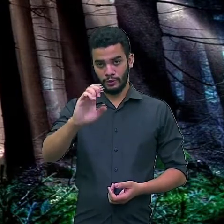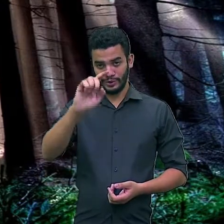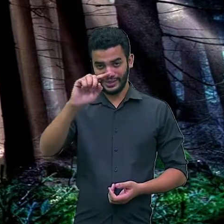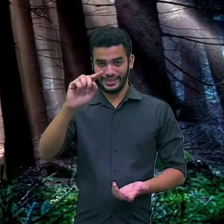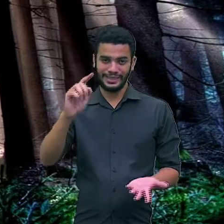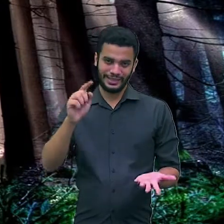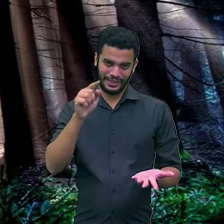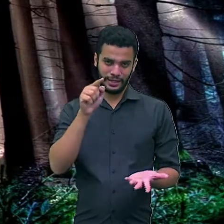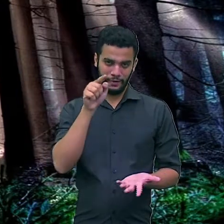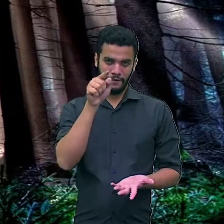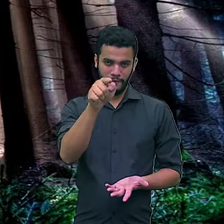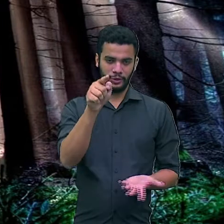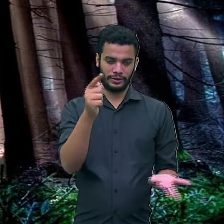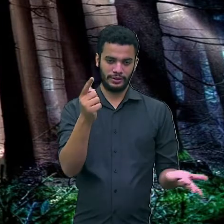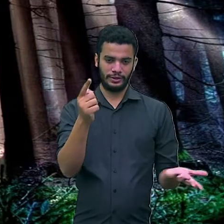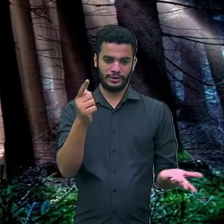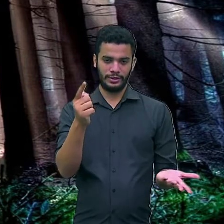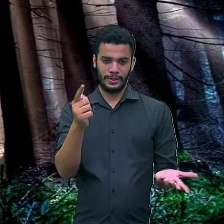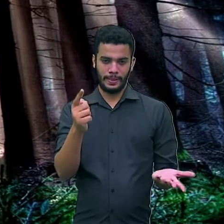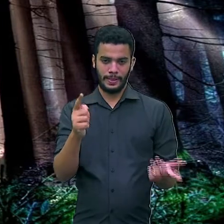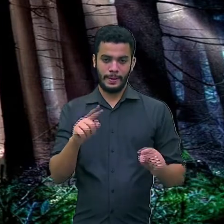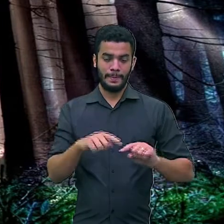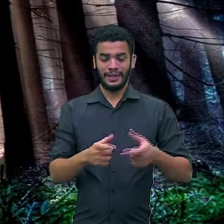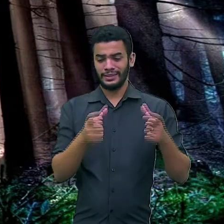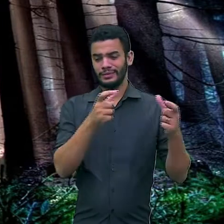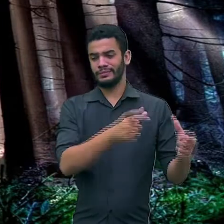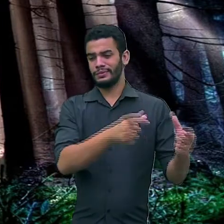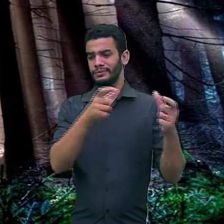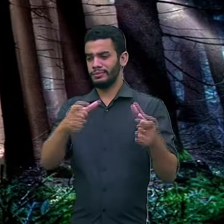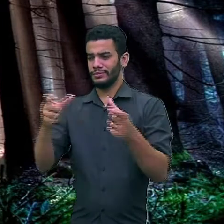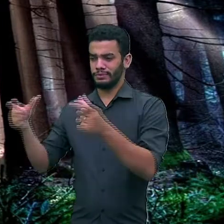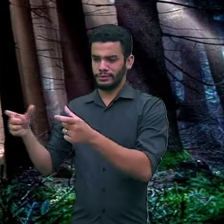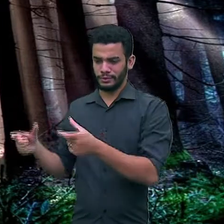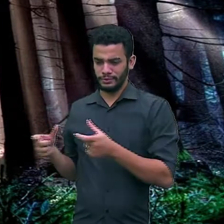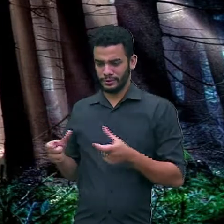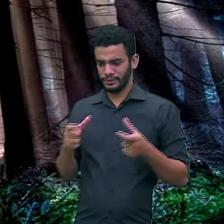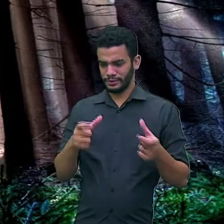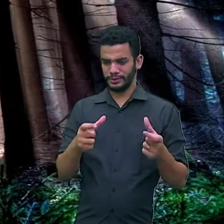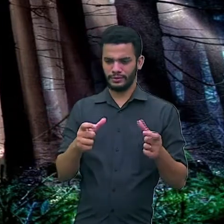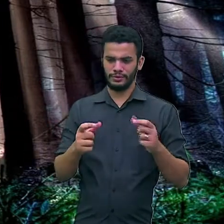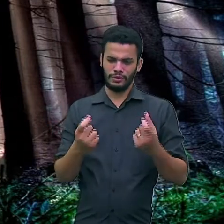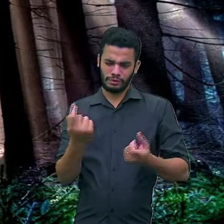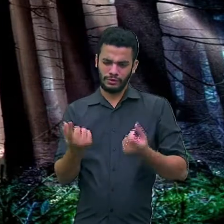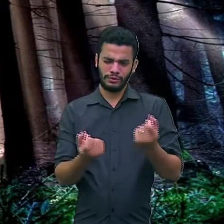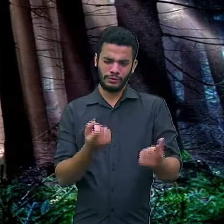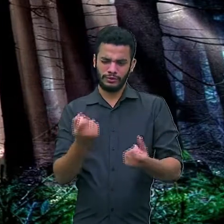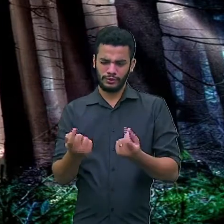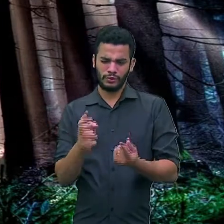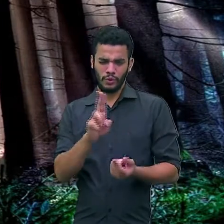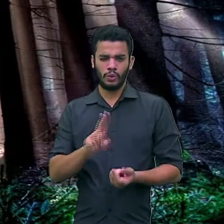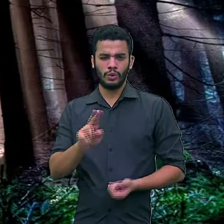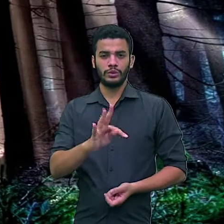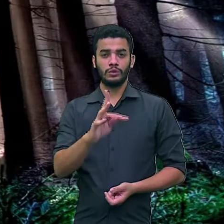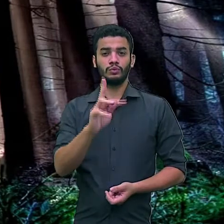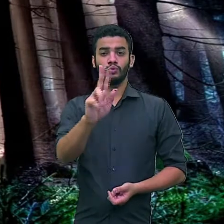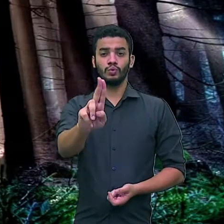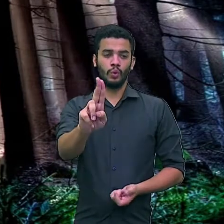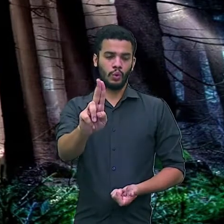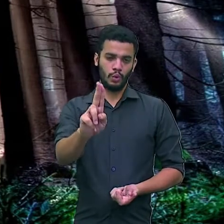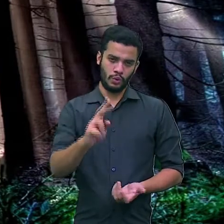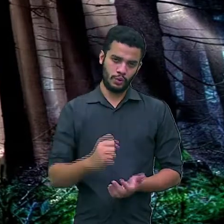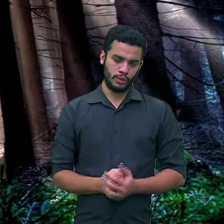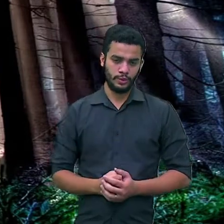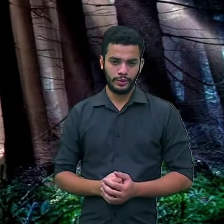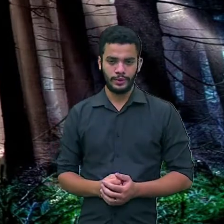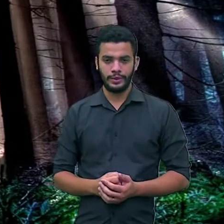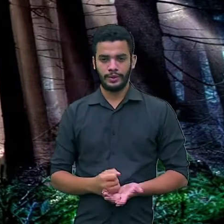muito o tu, mas nem sempre utiliza o tu conjugado da forma correta. Vou dar um exemplo. Eu